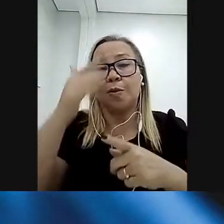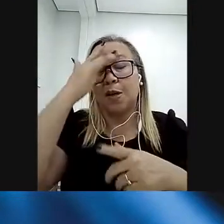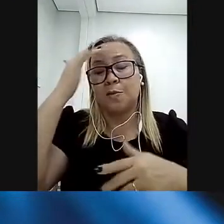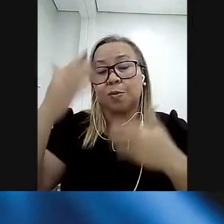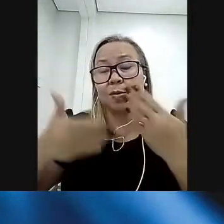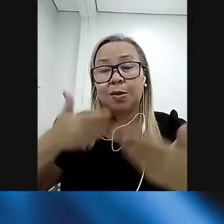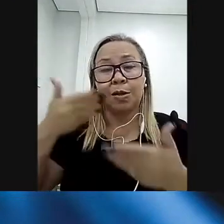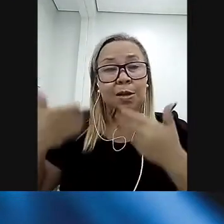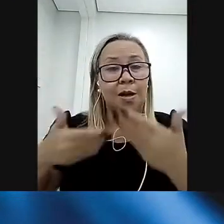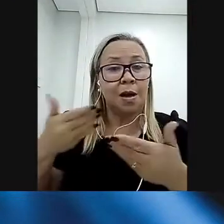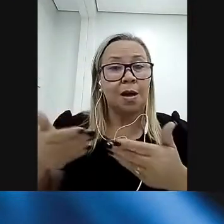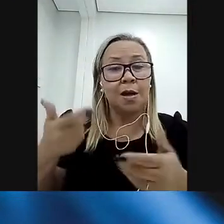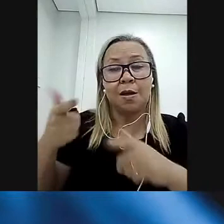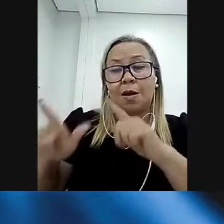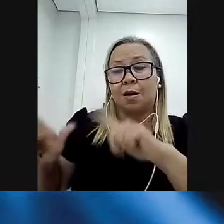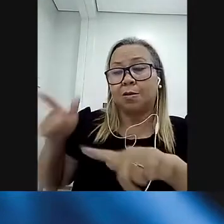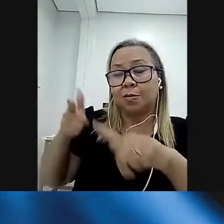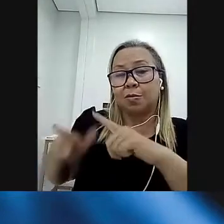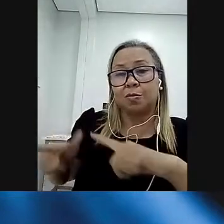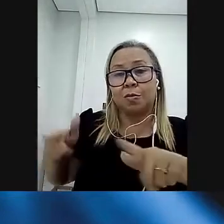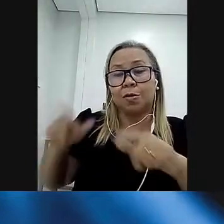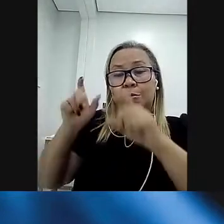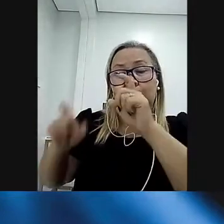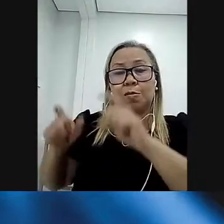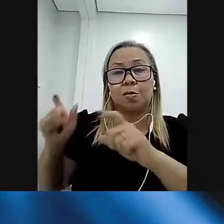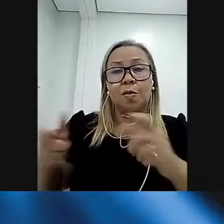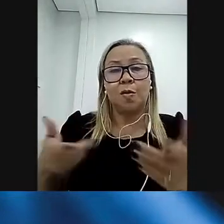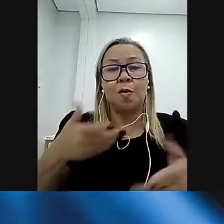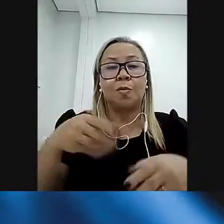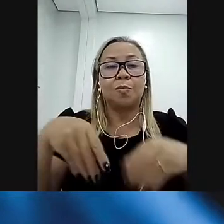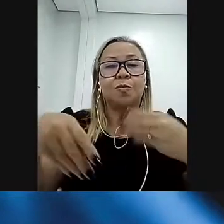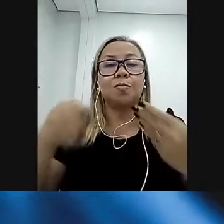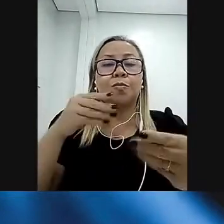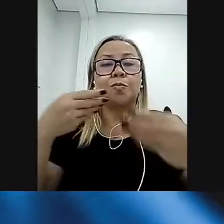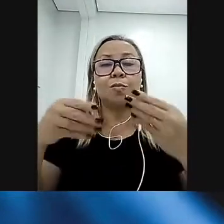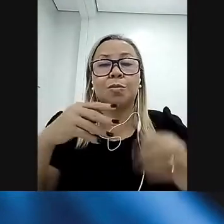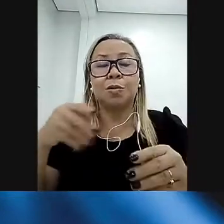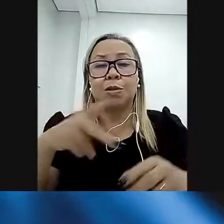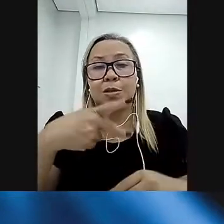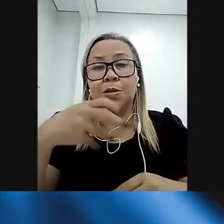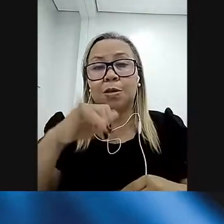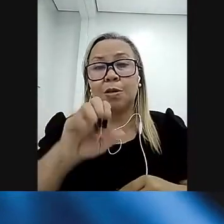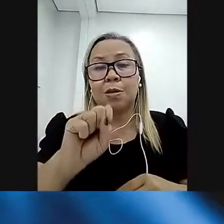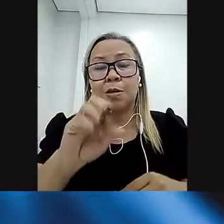no molejo do piso. E agora o trabalho